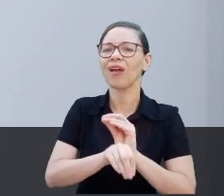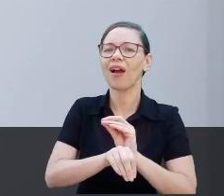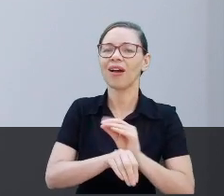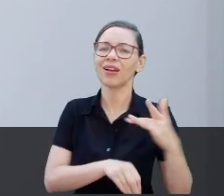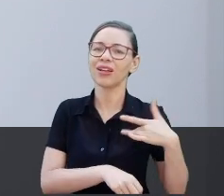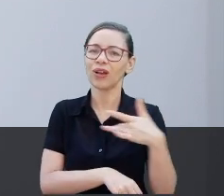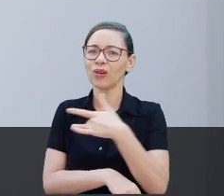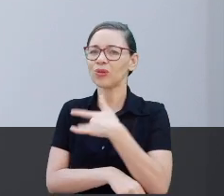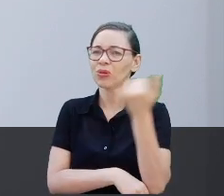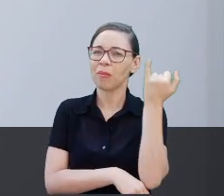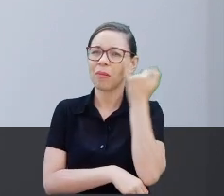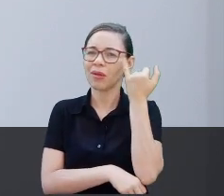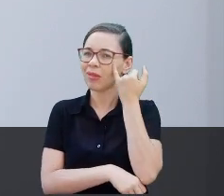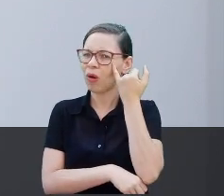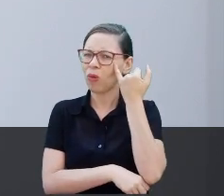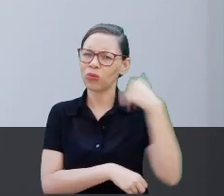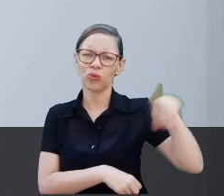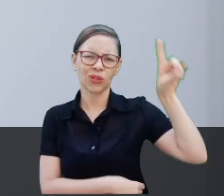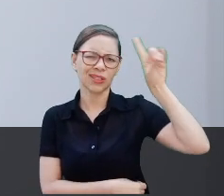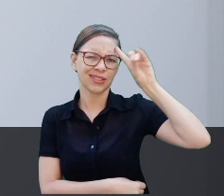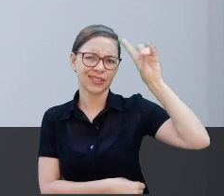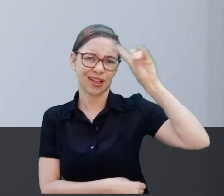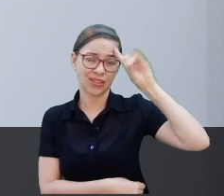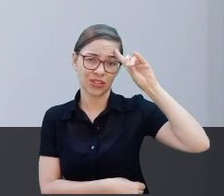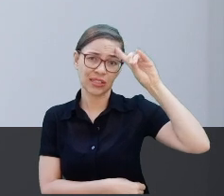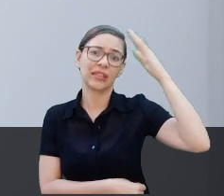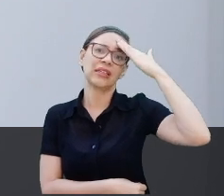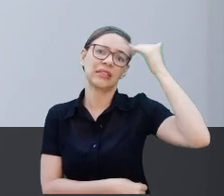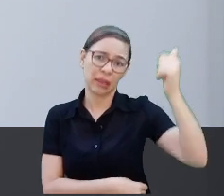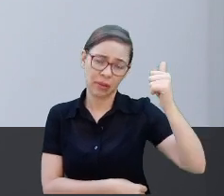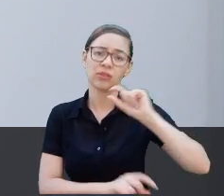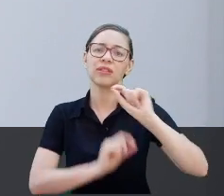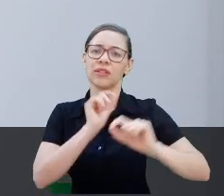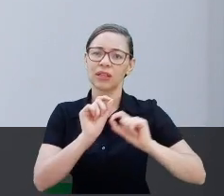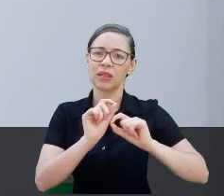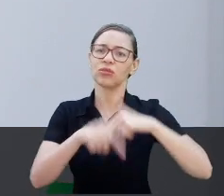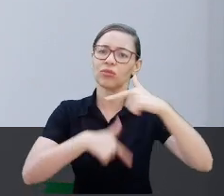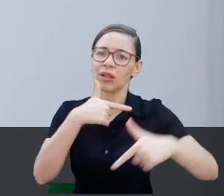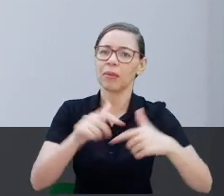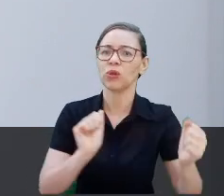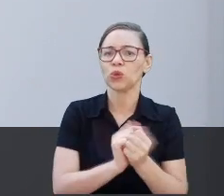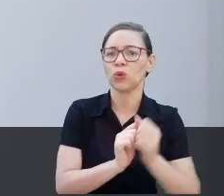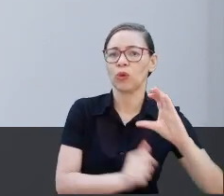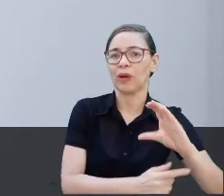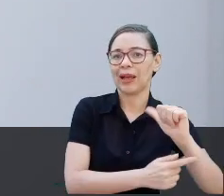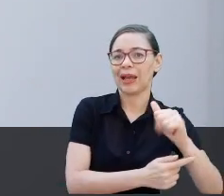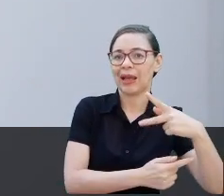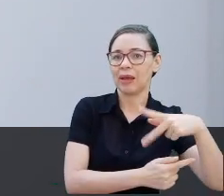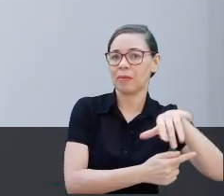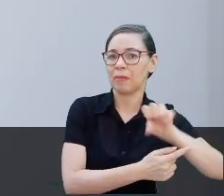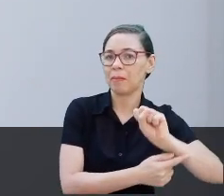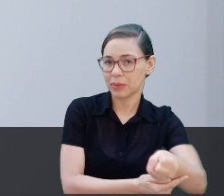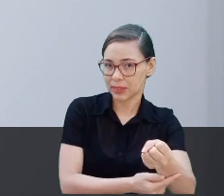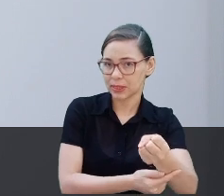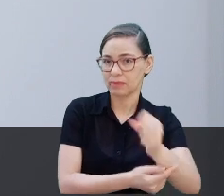a gente produz saúde mental a todos os momentos. Então, estar nesse local com duas equipes,